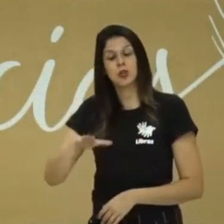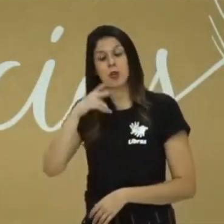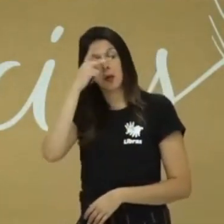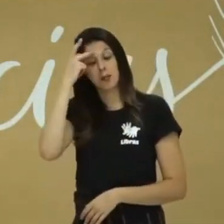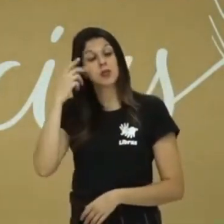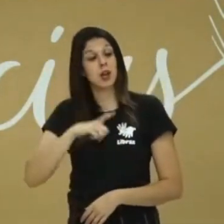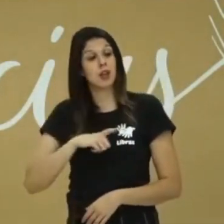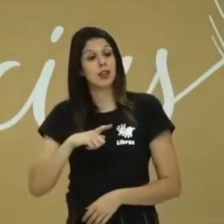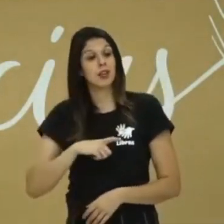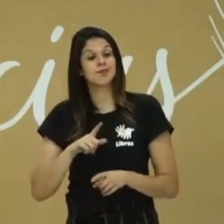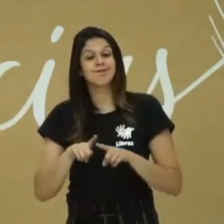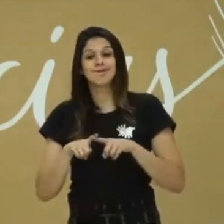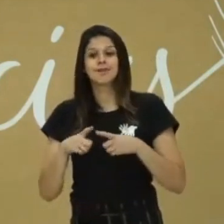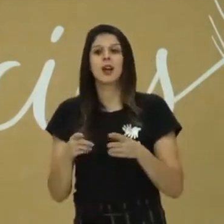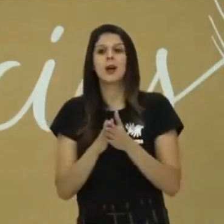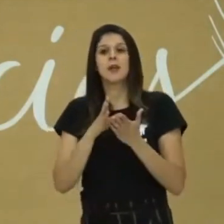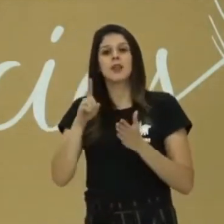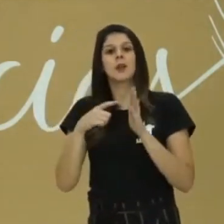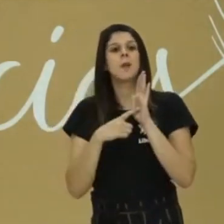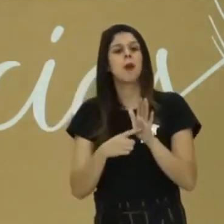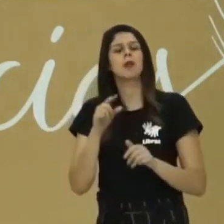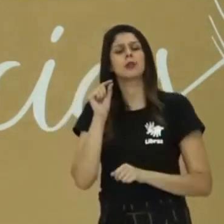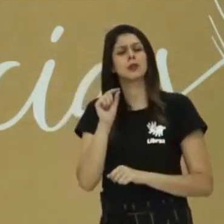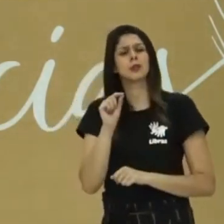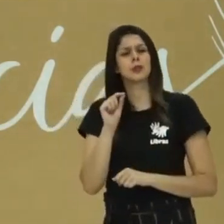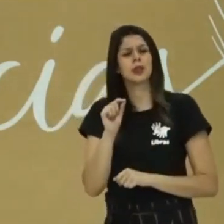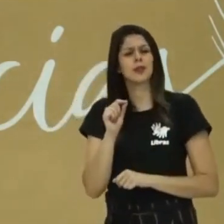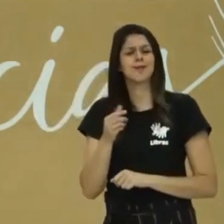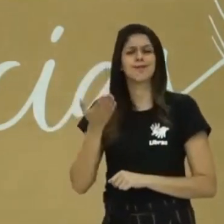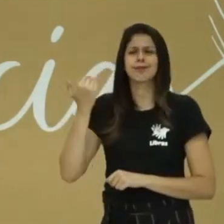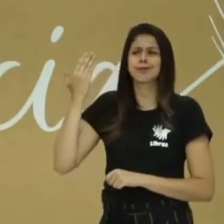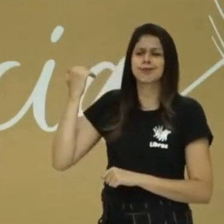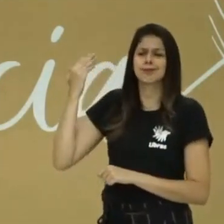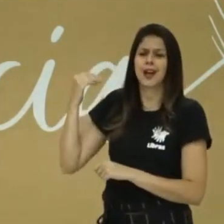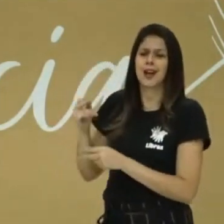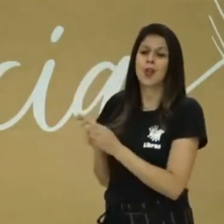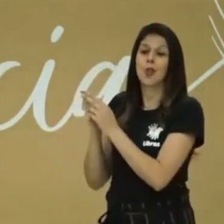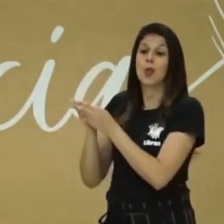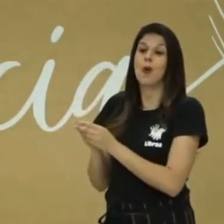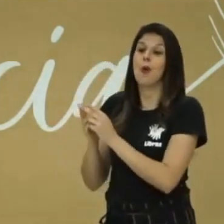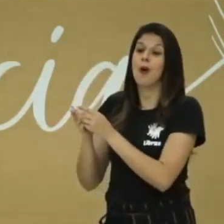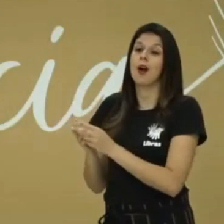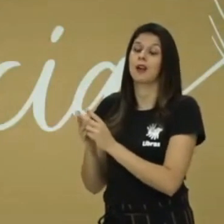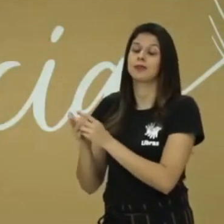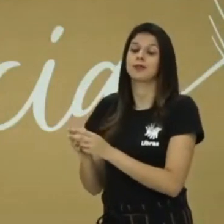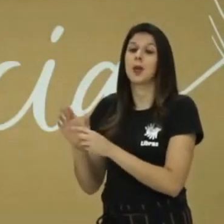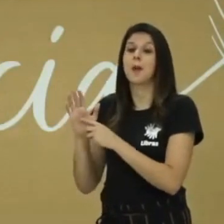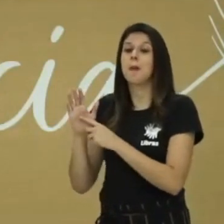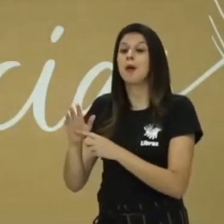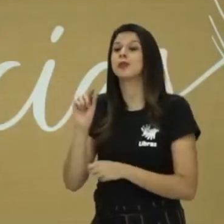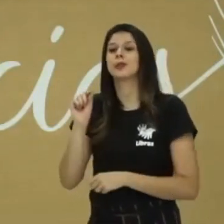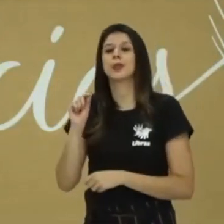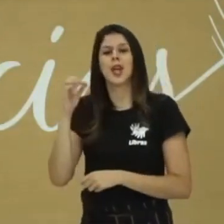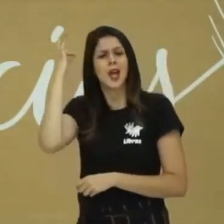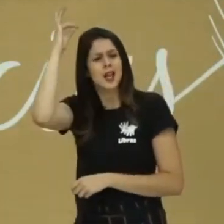tem mas a Bíblia tem uma passagem lá em Noé que diz que o Espírito de Deus não estará para